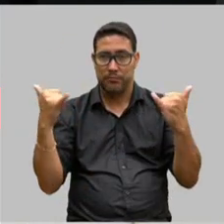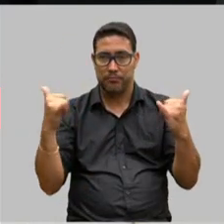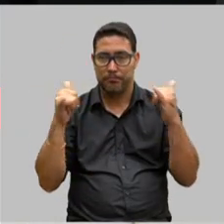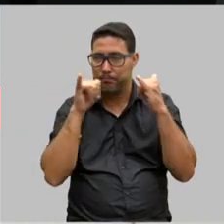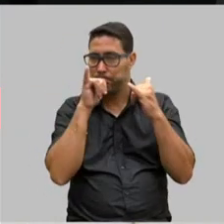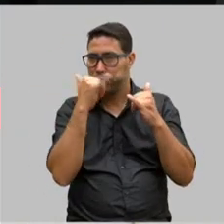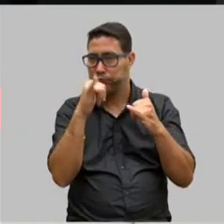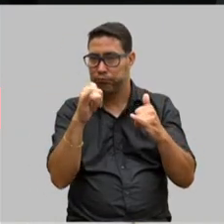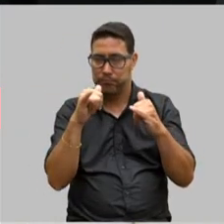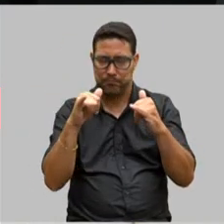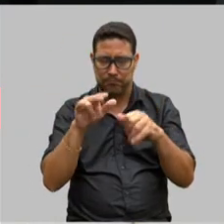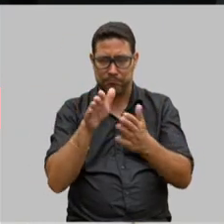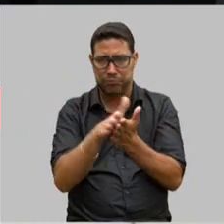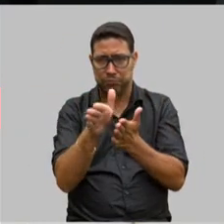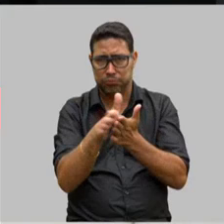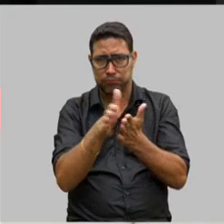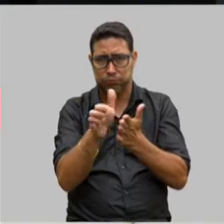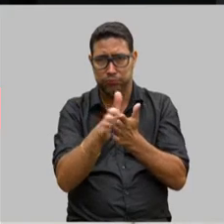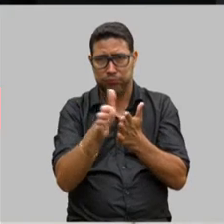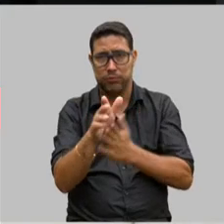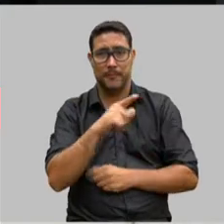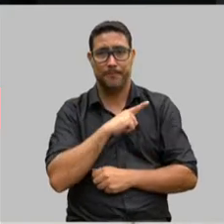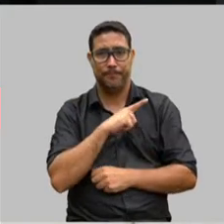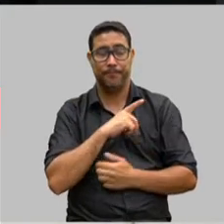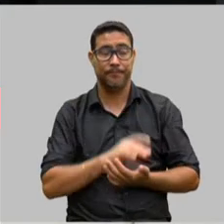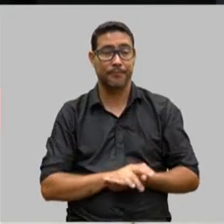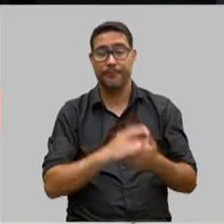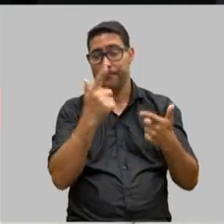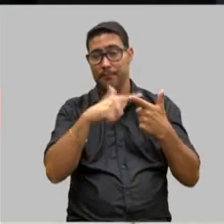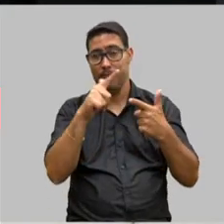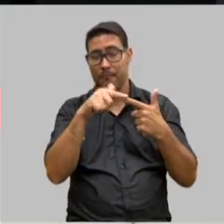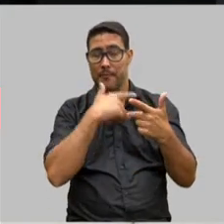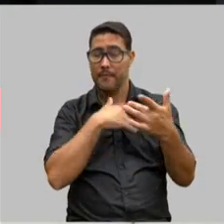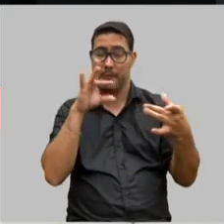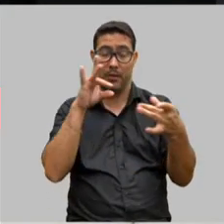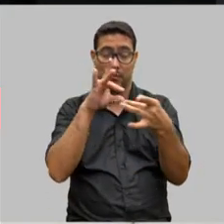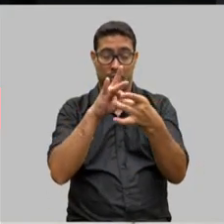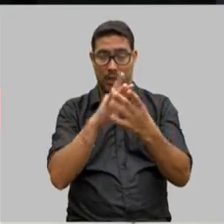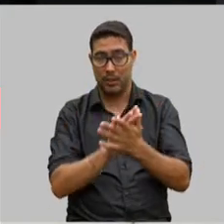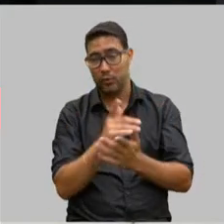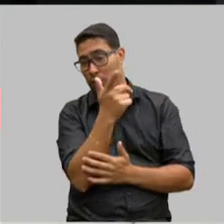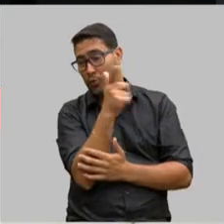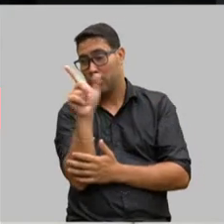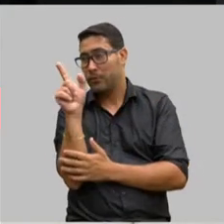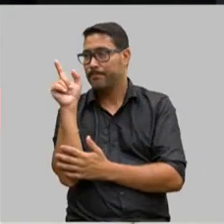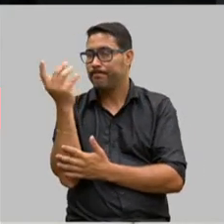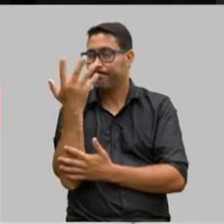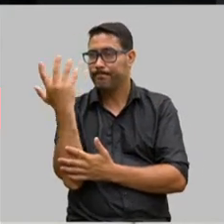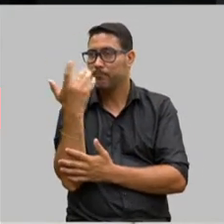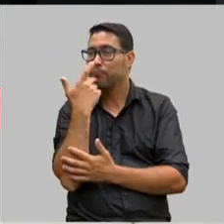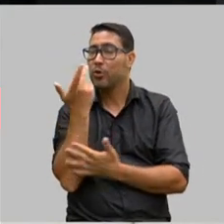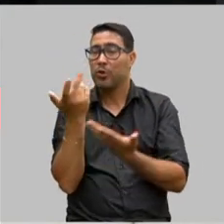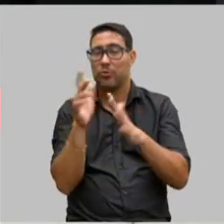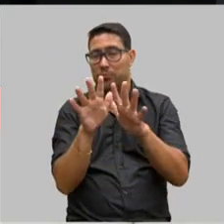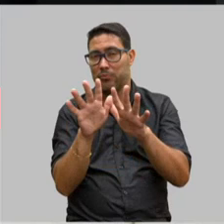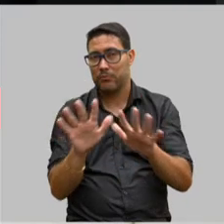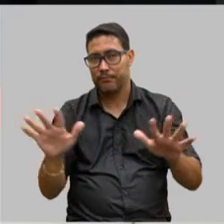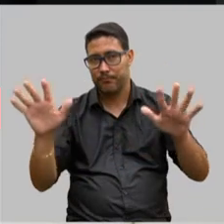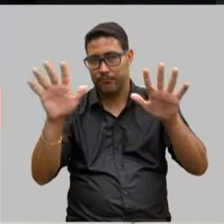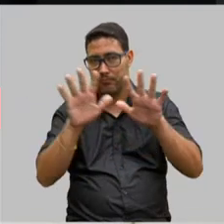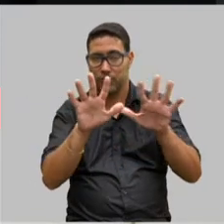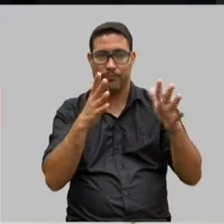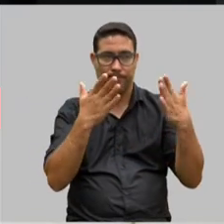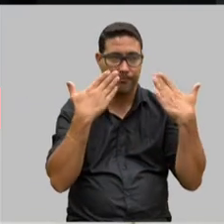Problemas associados com a combinação, ao mesmo tempo, ondas de calor e secas. Onde, na